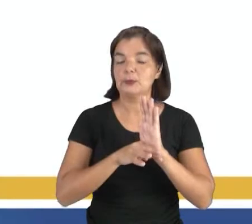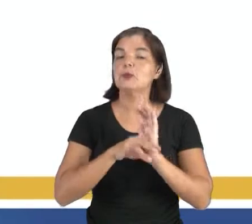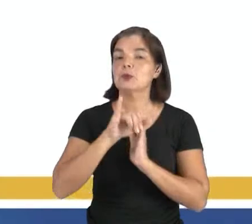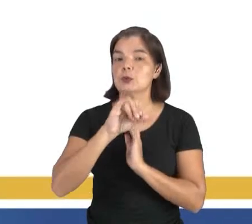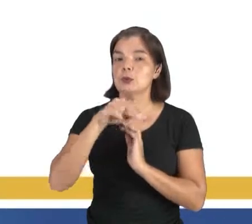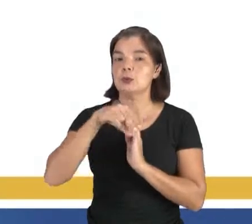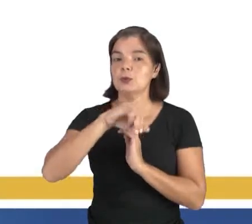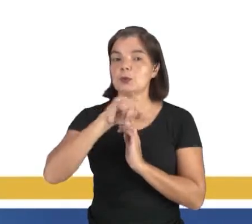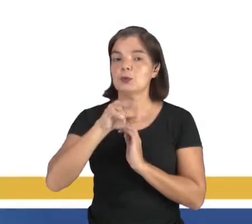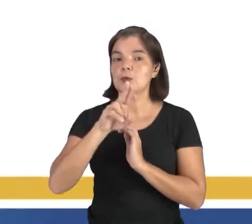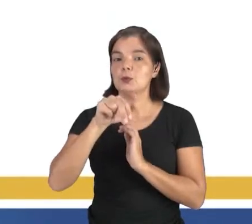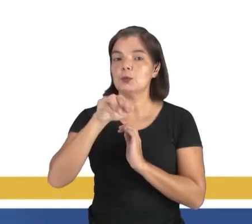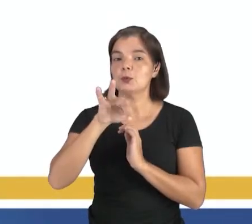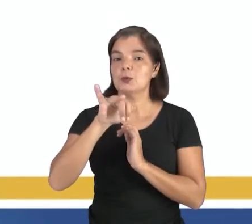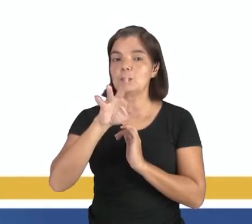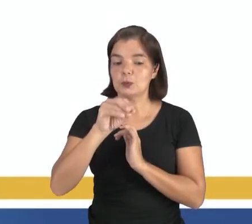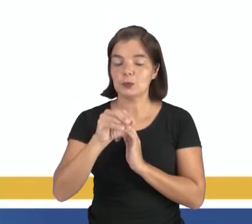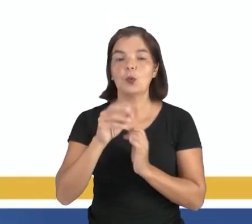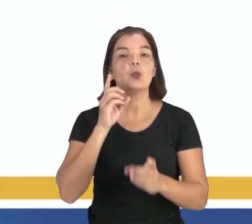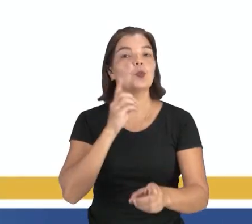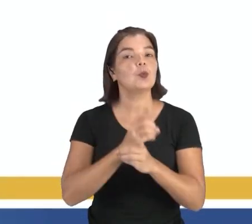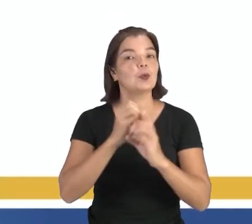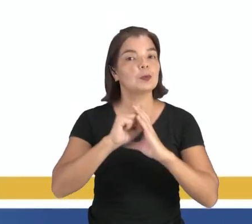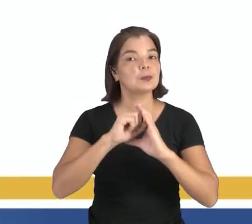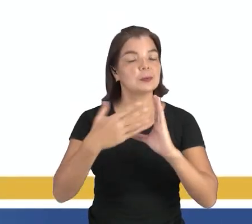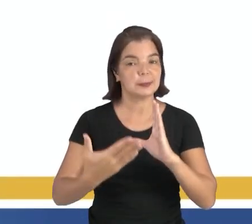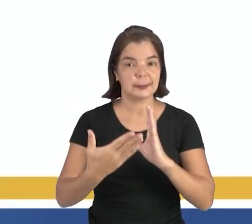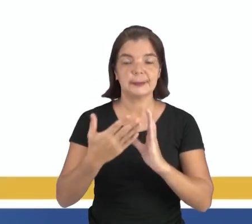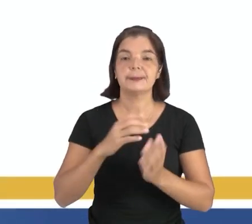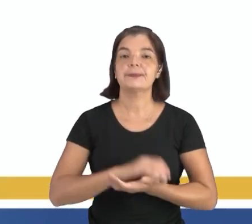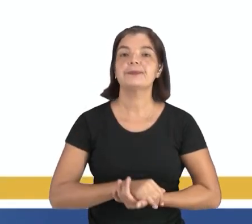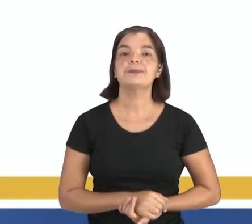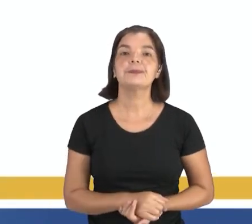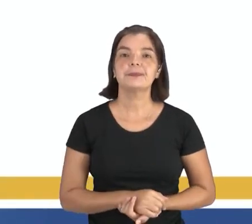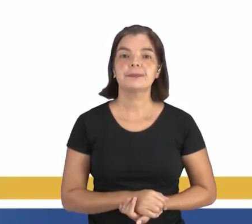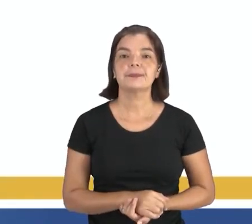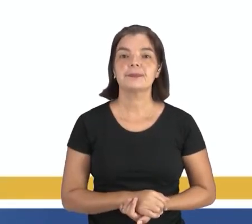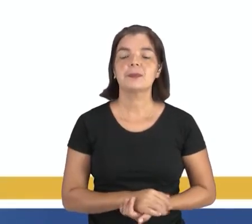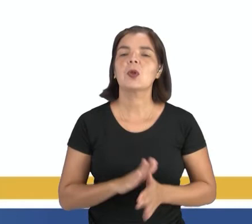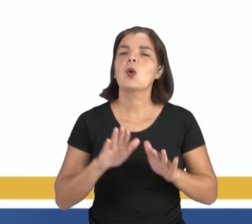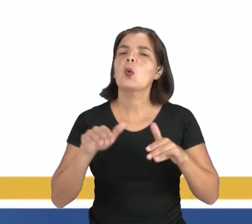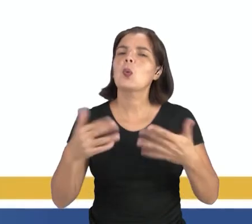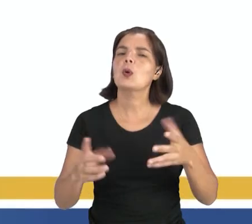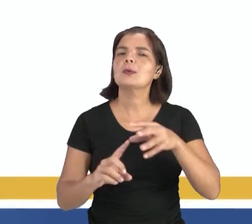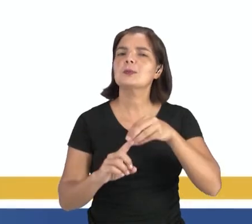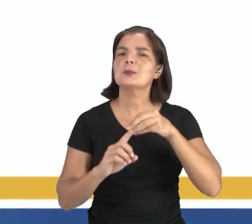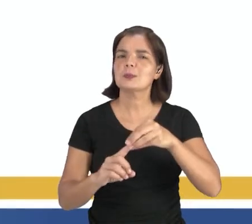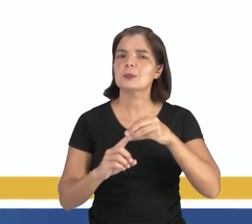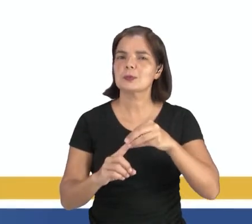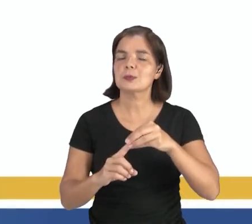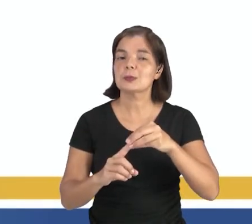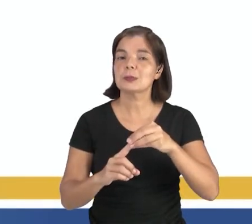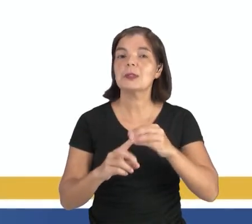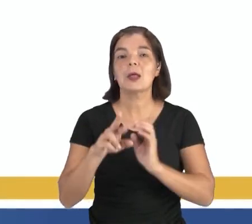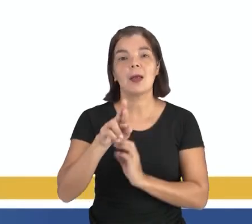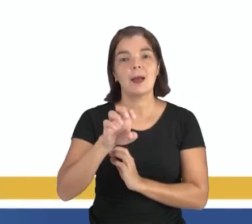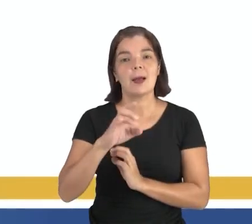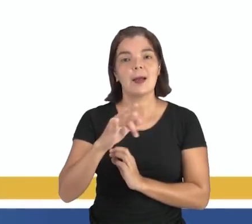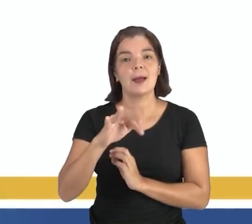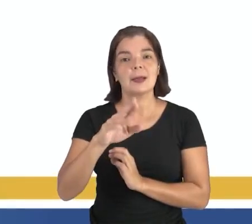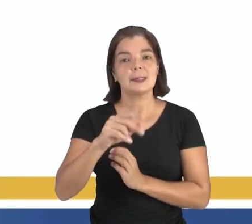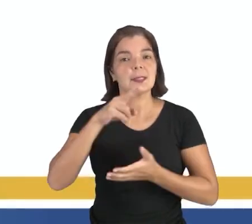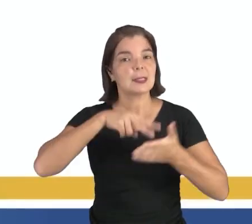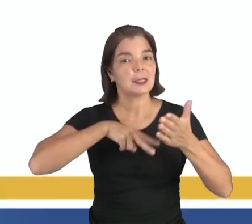injuntivo. Vamos ver agora o que encontramos de características nele. Qual a finalidade da receita lida? Foi